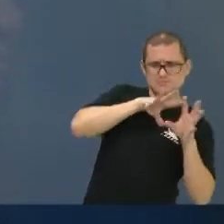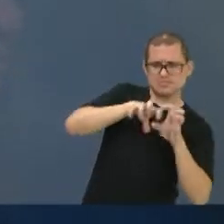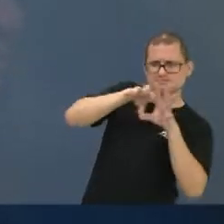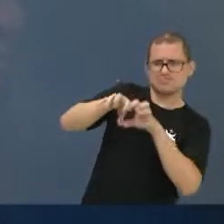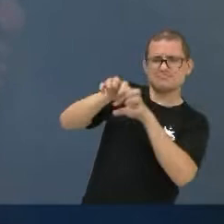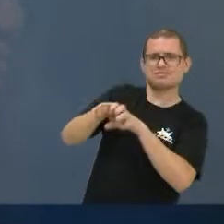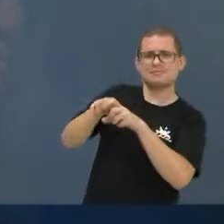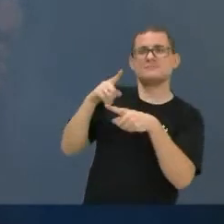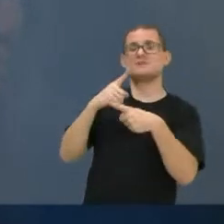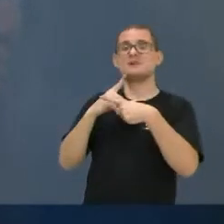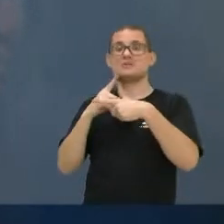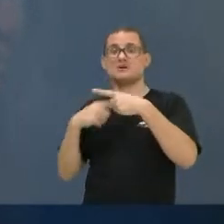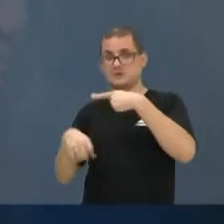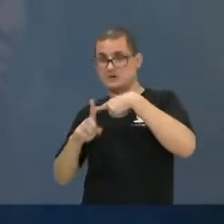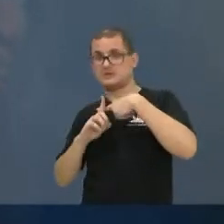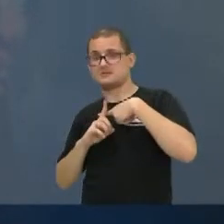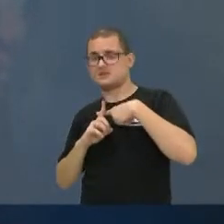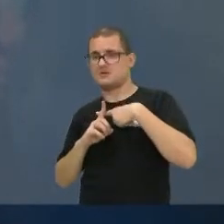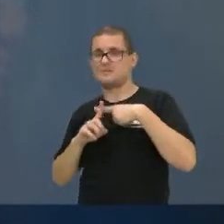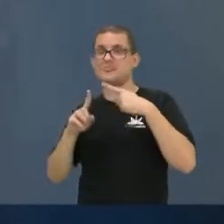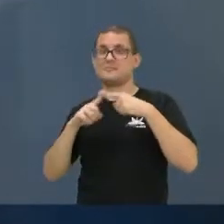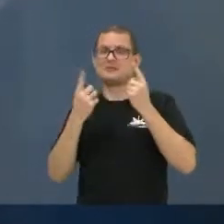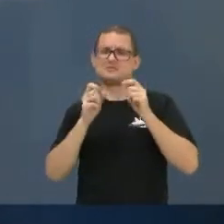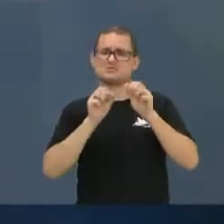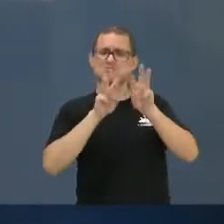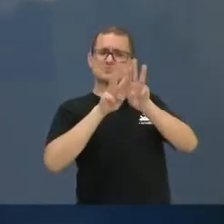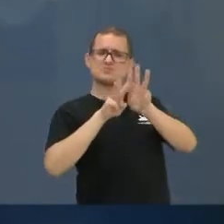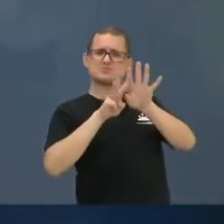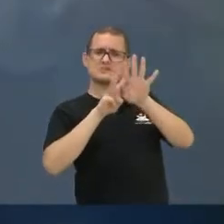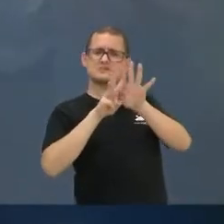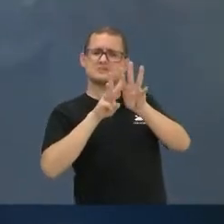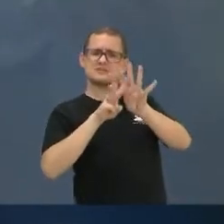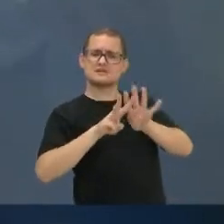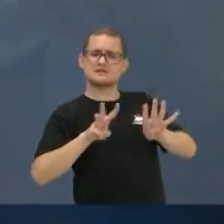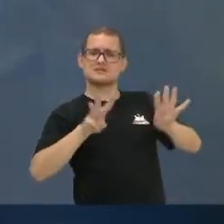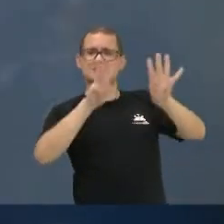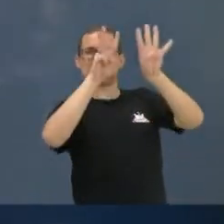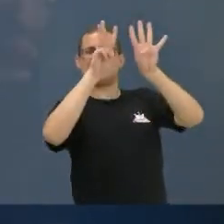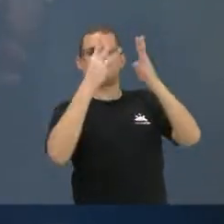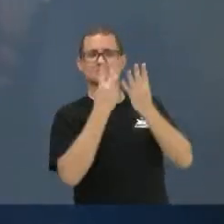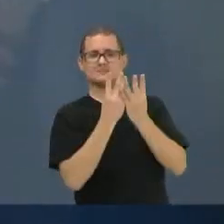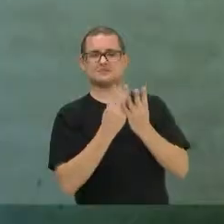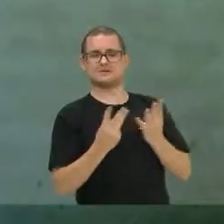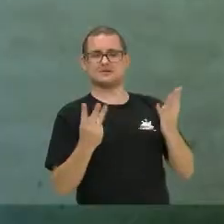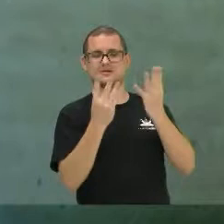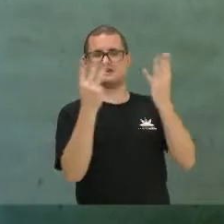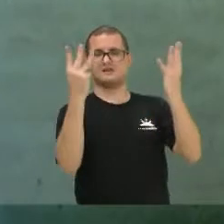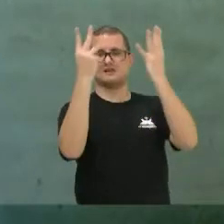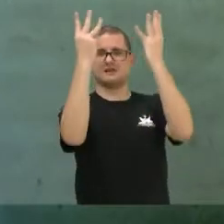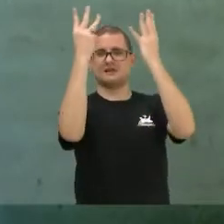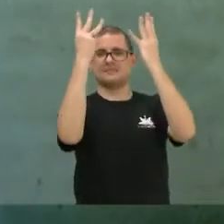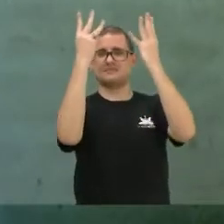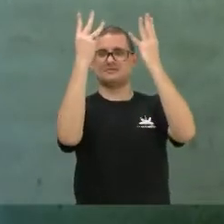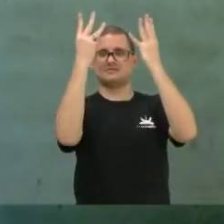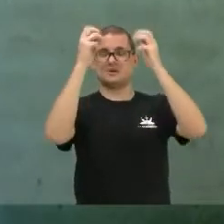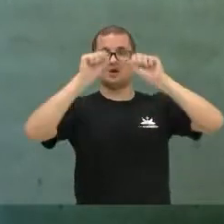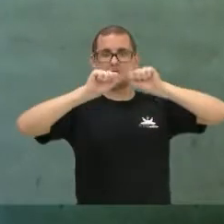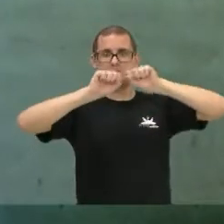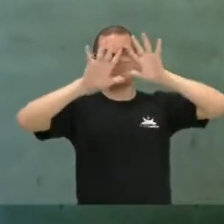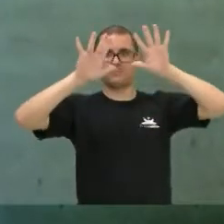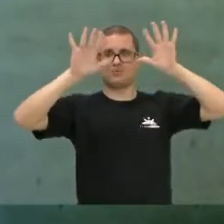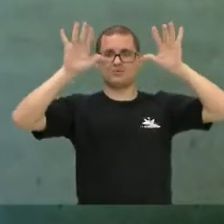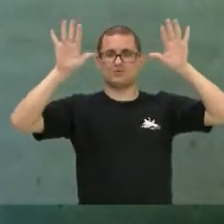espírito de deus sustenta e fortalece e enquanto houver profetas o senhor da terra não